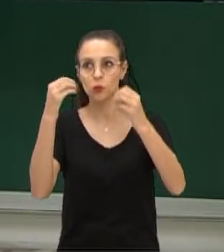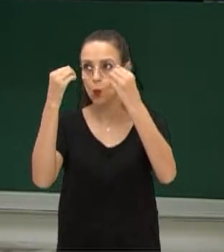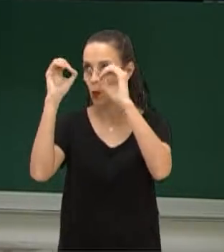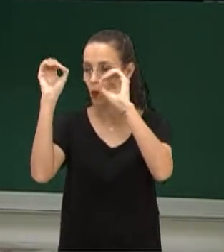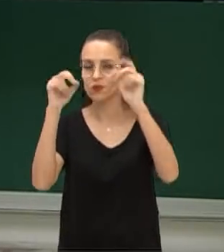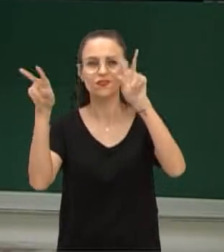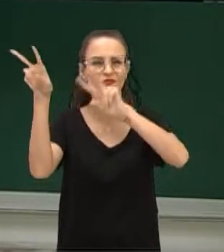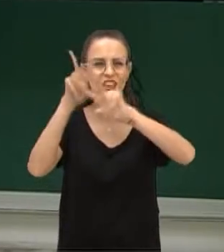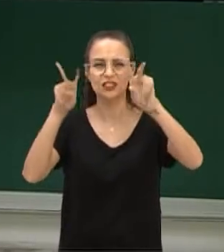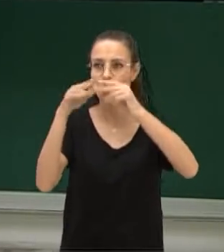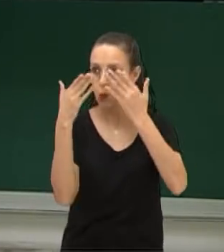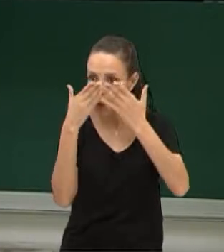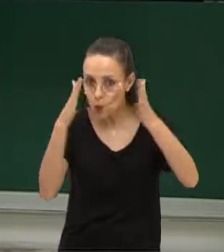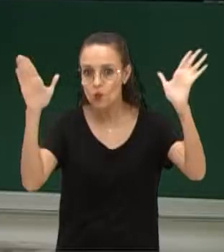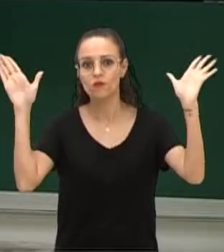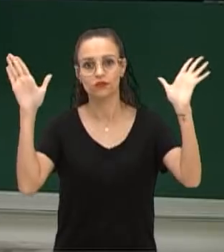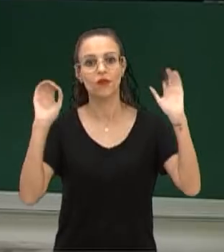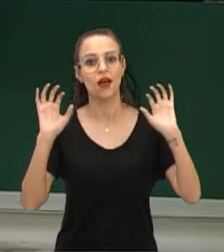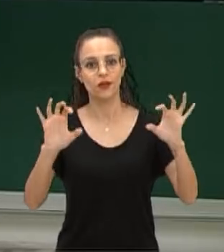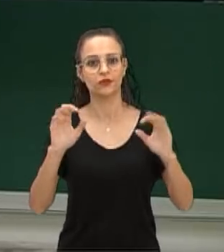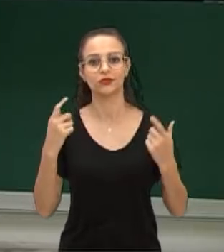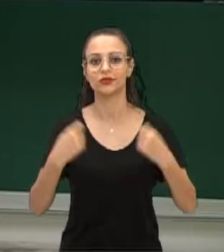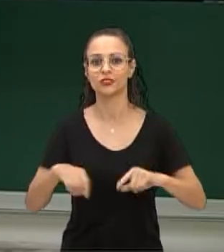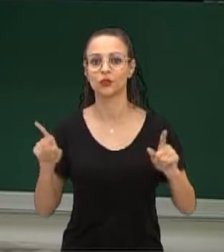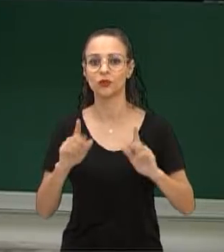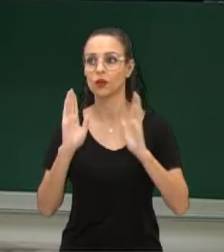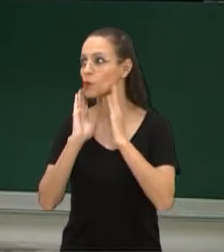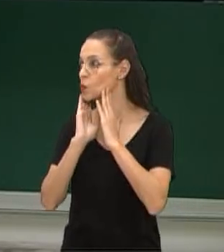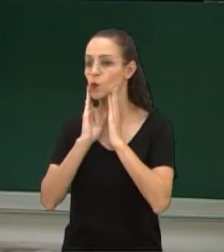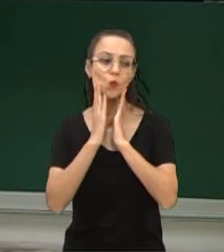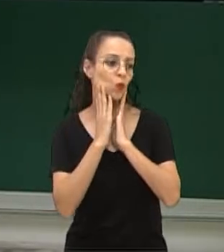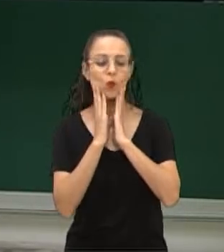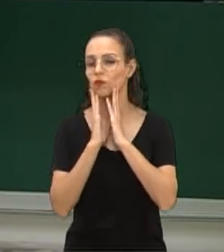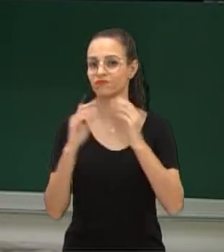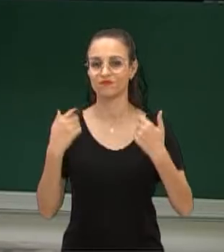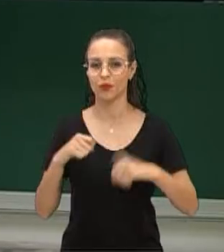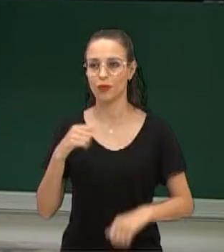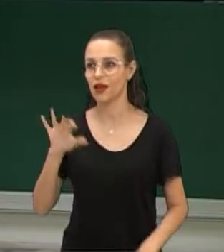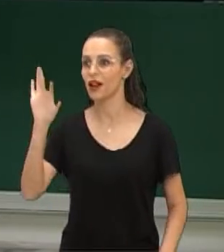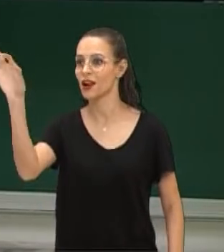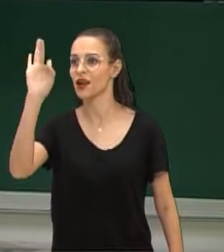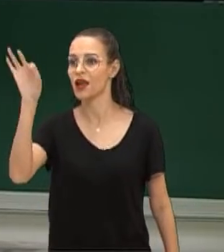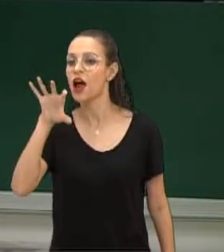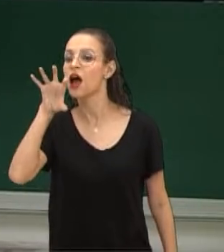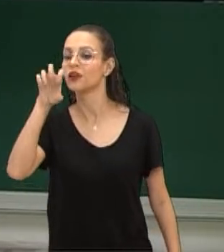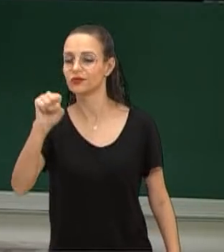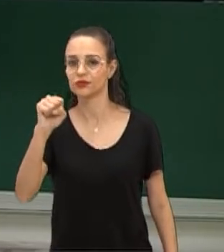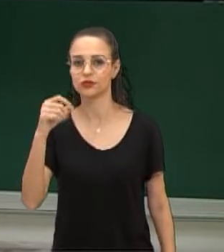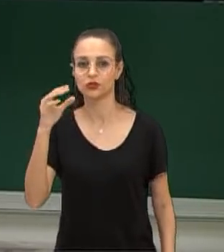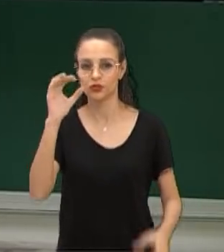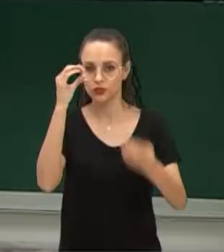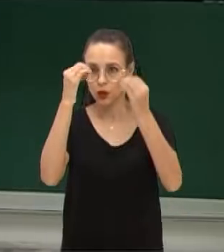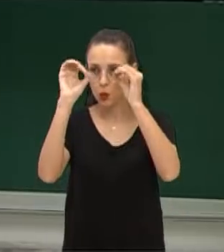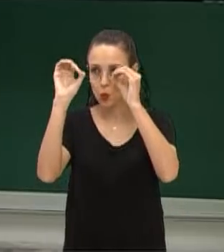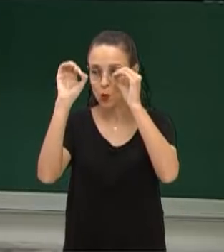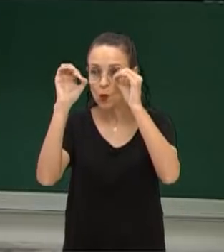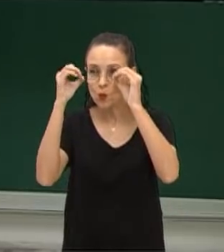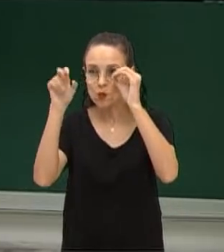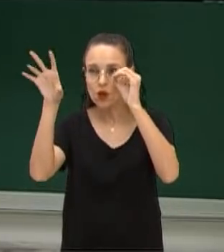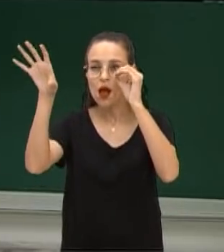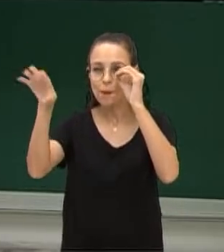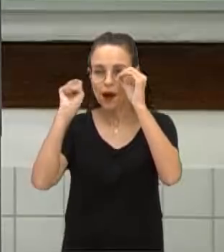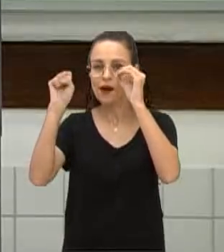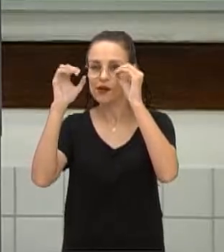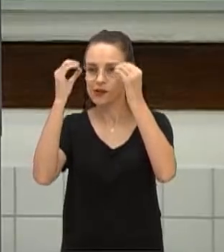o campo de visão e aí, dessa forma, elas não precisaram mais se mexer para ver onde que estava o inseto. O olho já identifica e ela só dá o